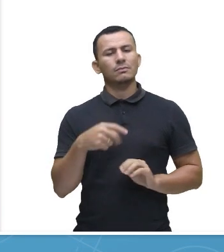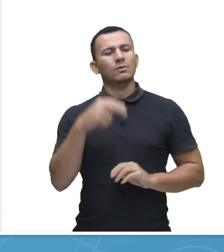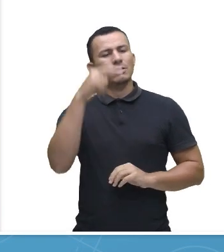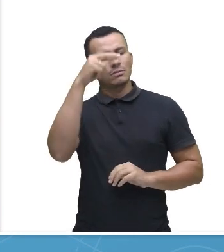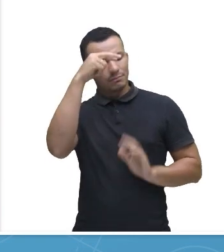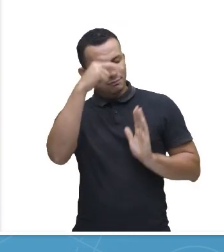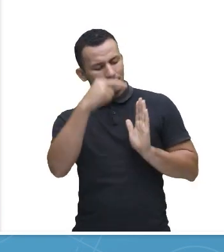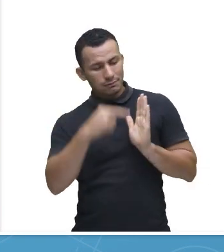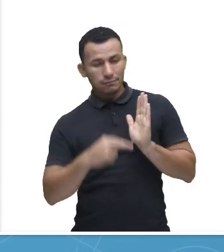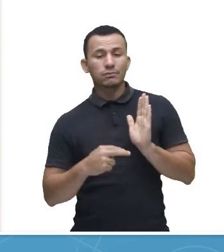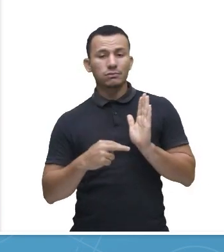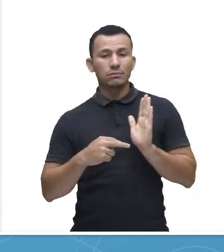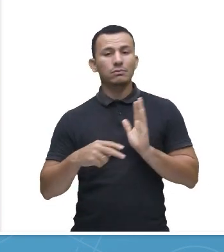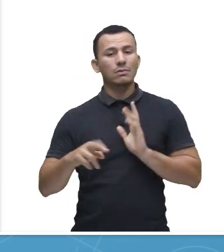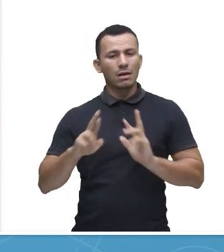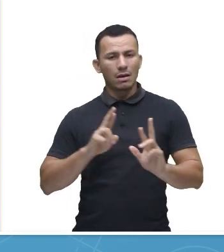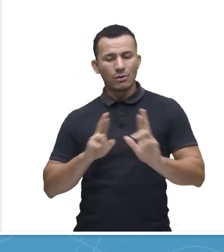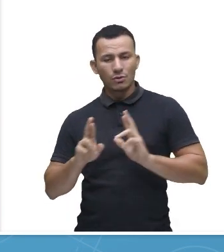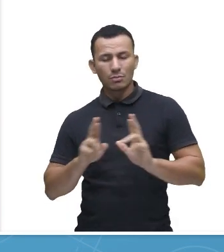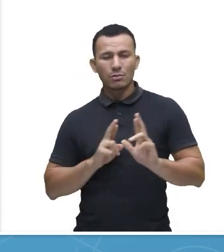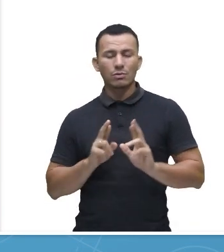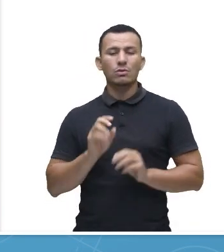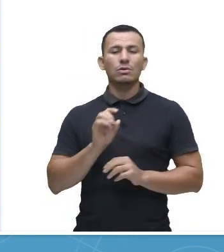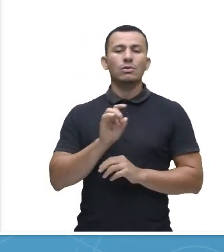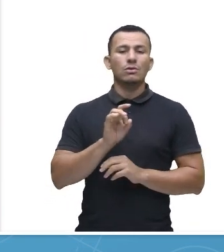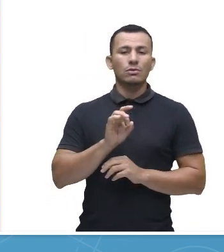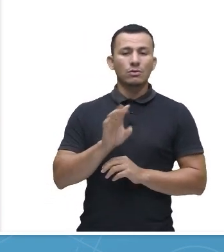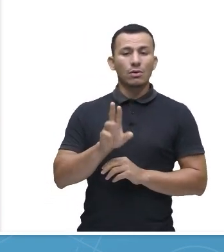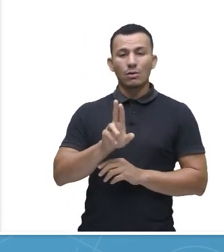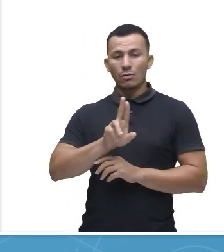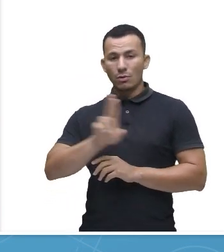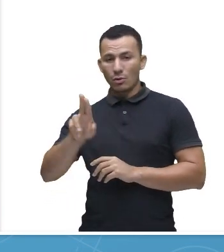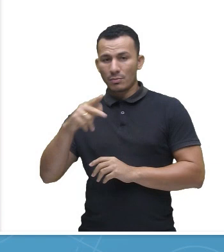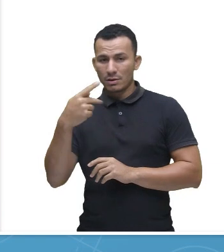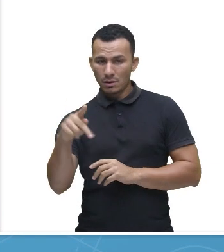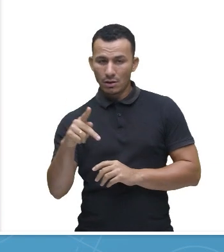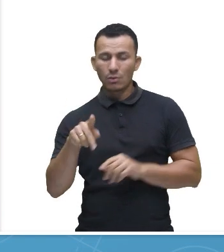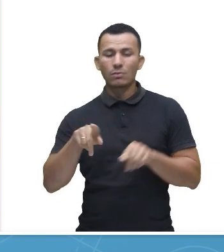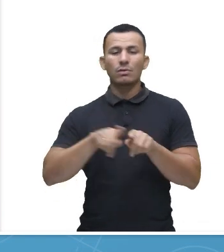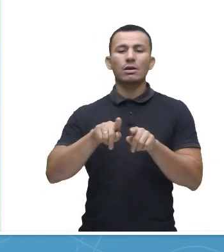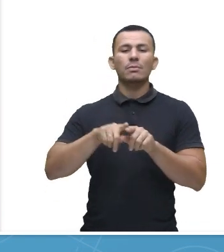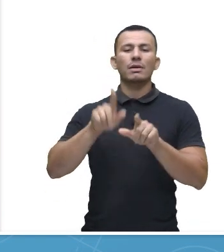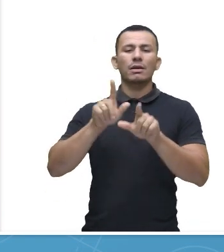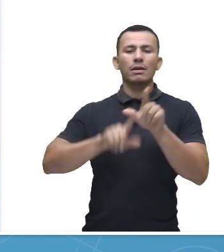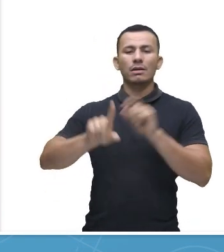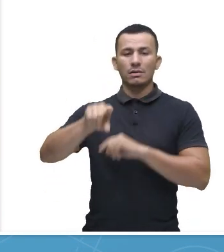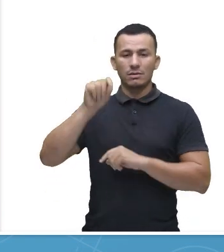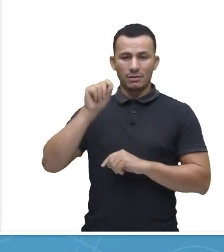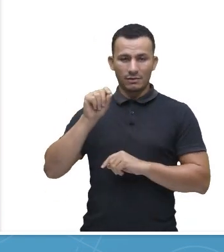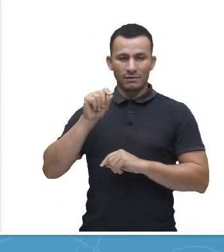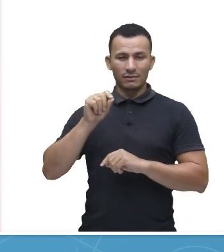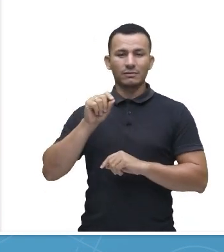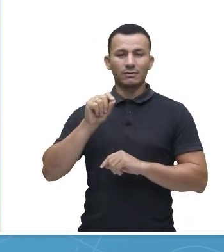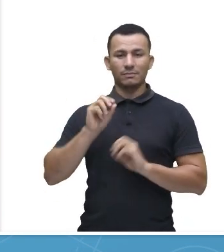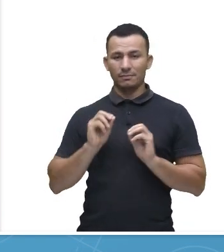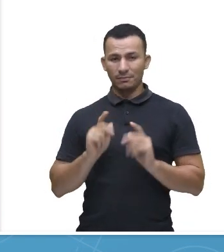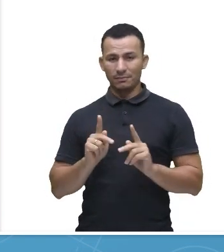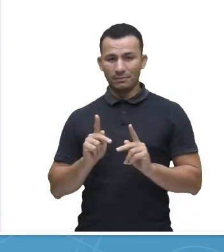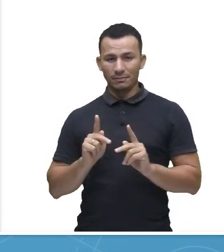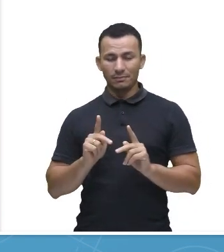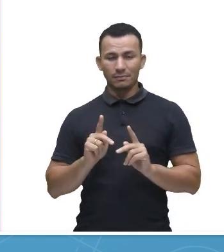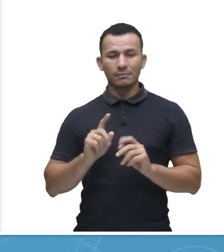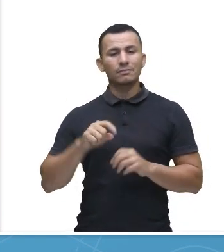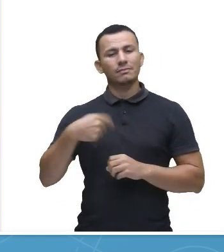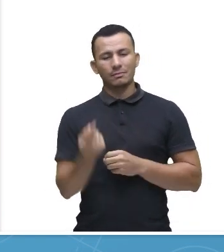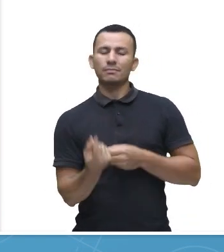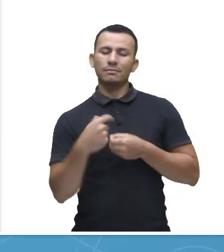com cuidado e vão respondendo somente o nome e a alternativa que vocês escolheram, tá bom?